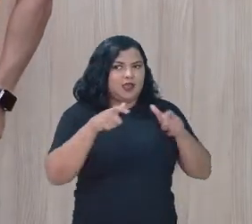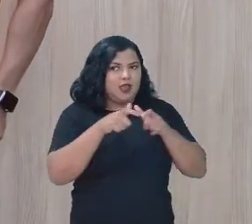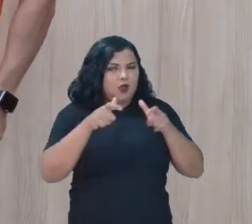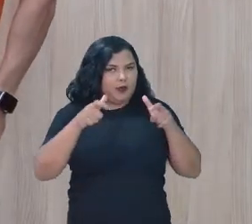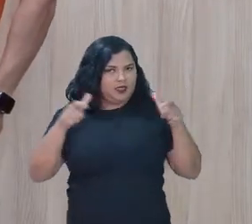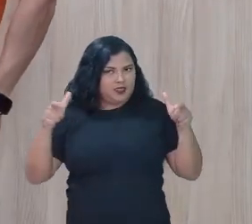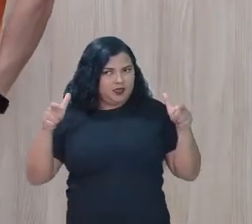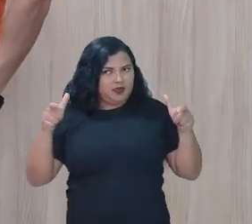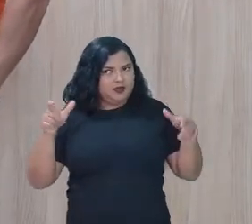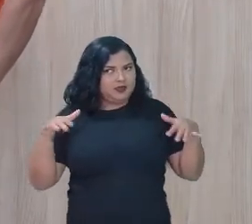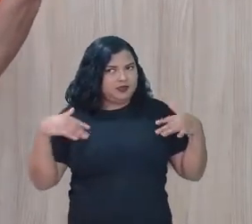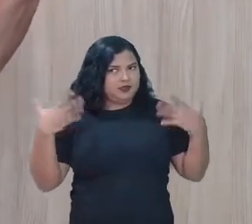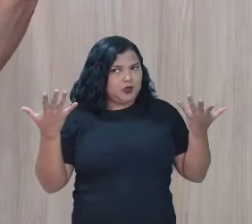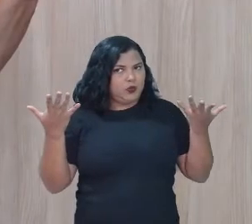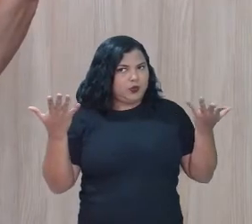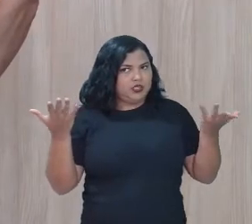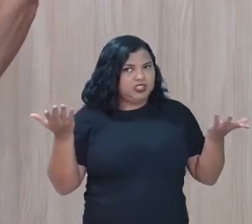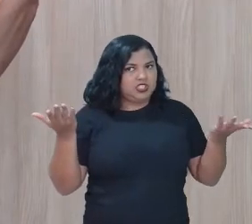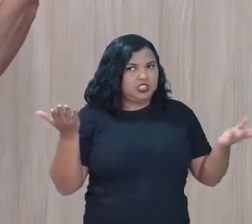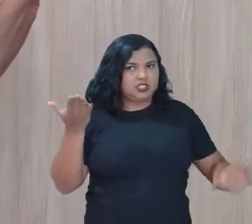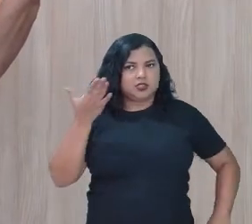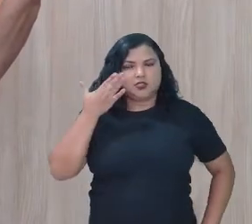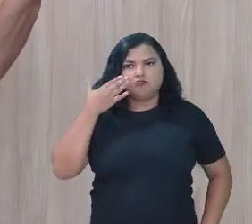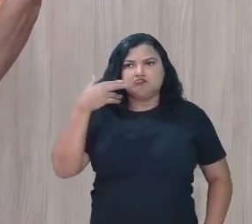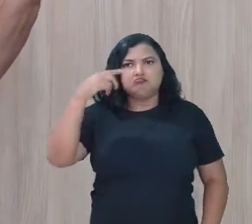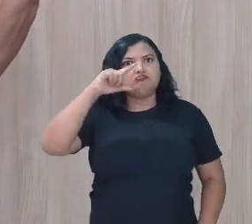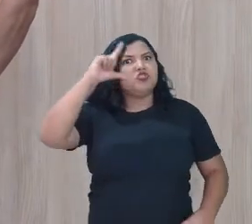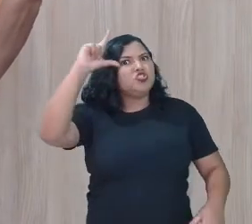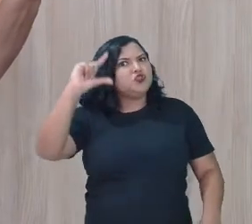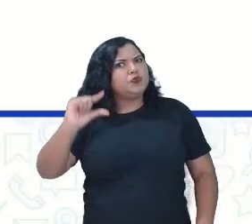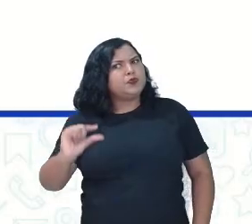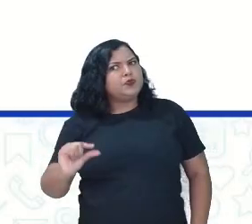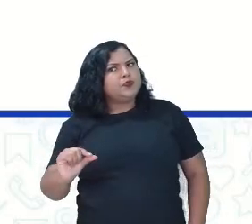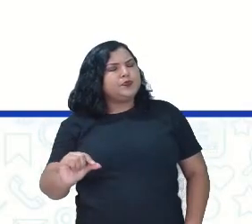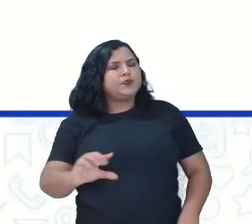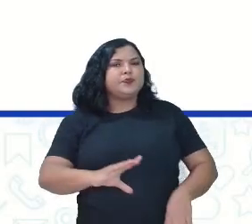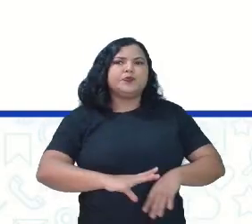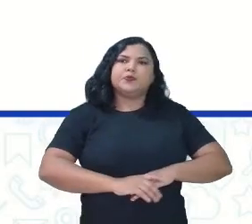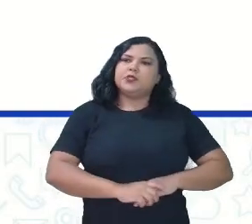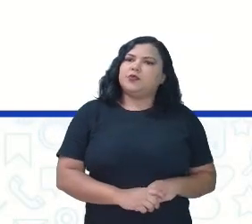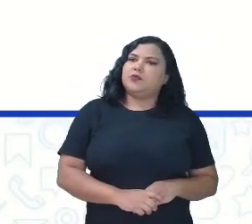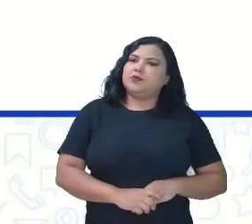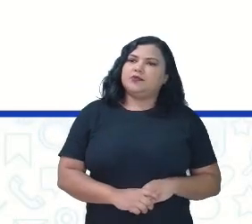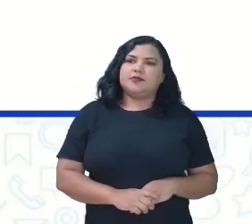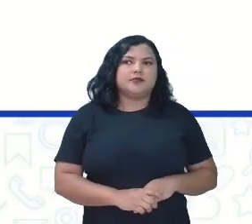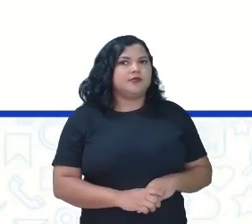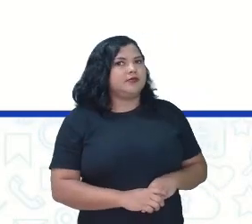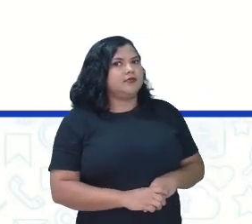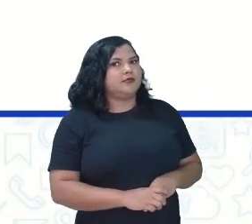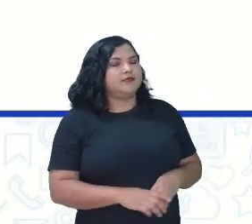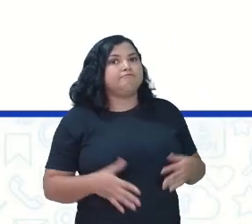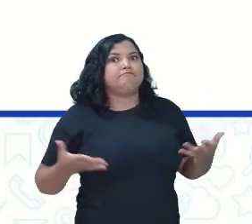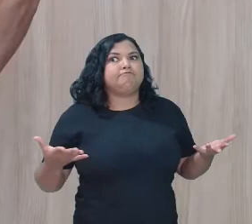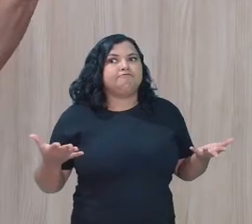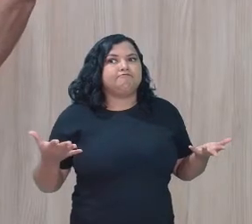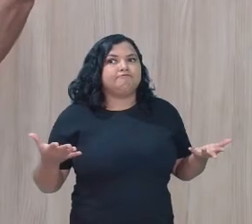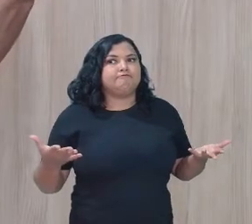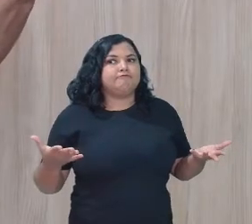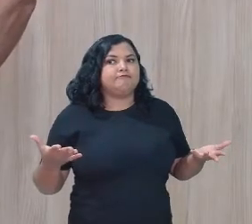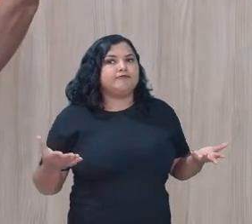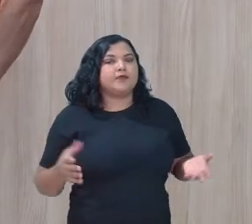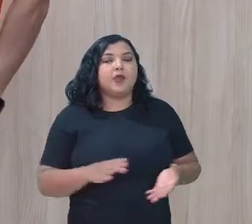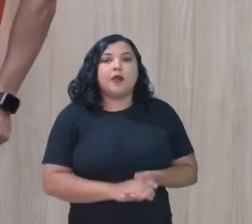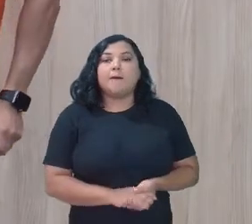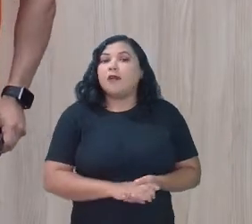se o tempo diminui. E aqui, a velocidade ela aconteceu o quê? Ela diminuiu, beleza?